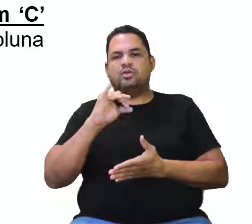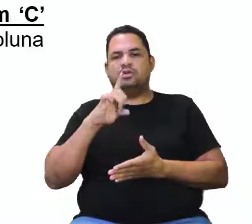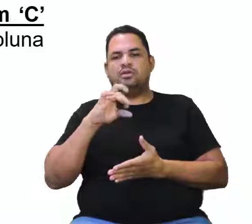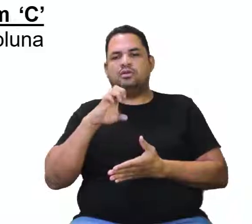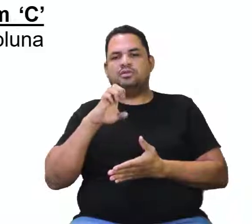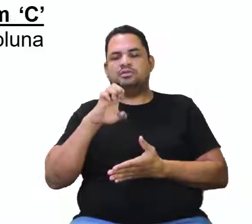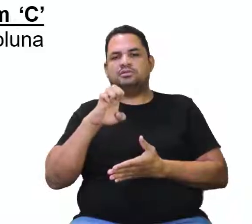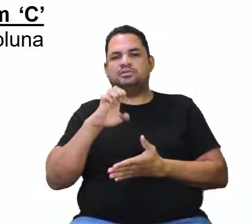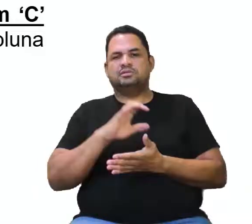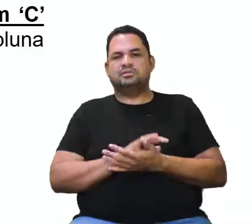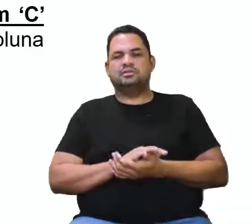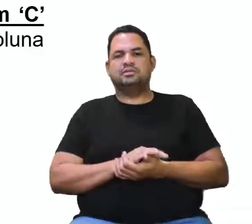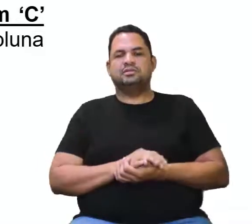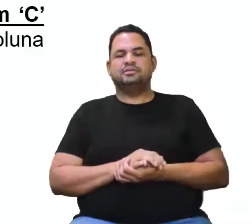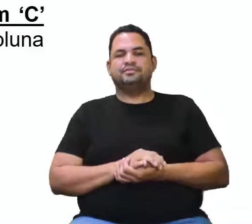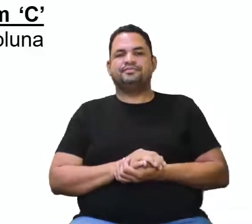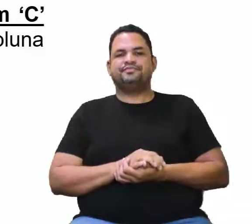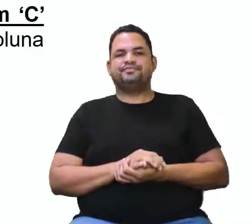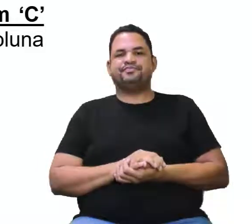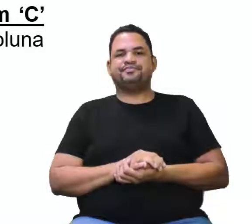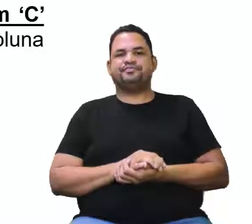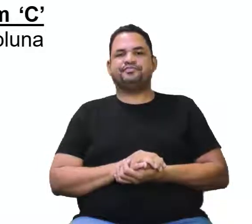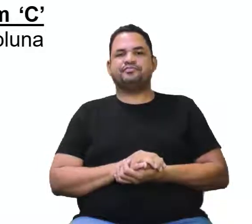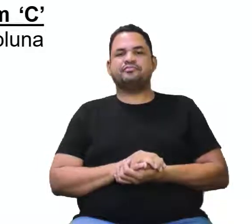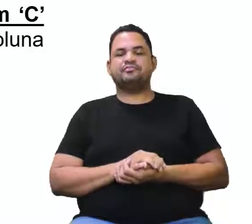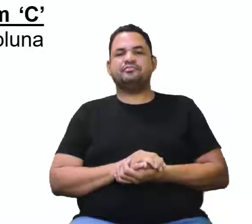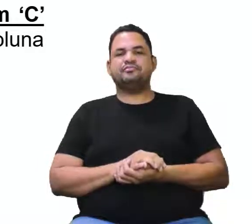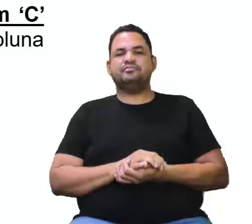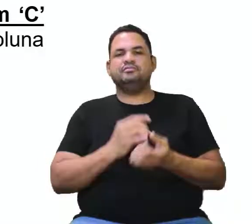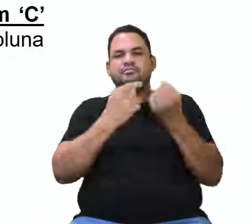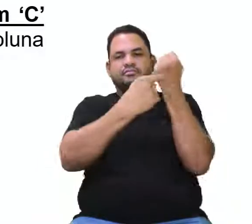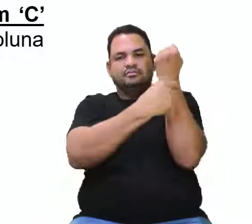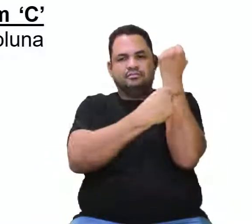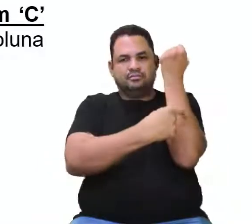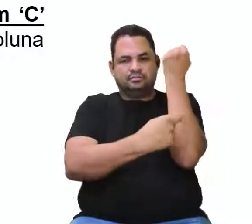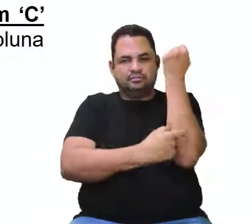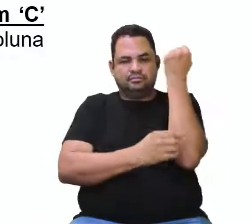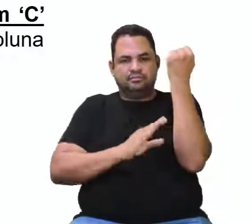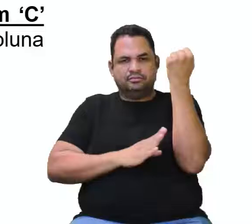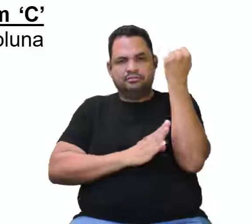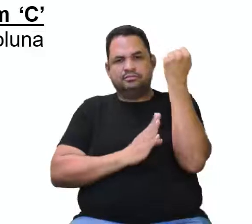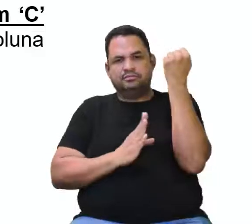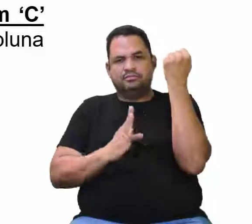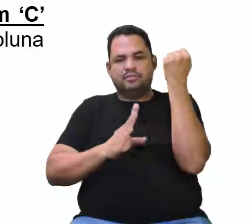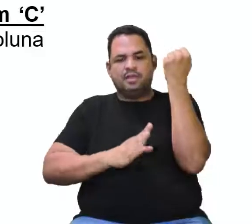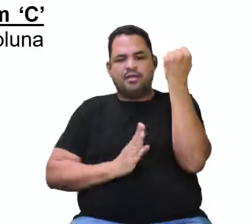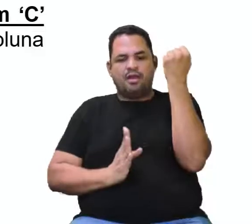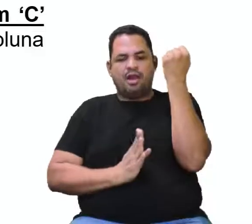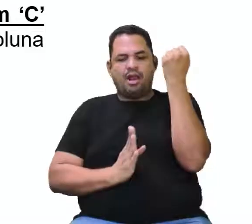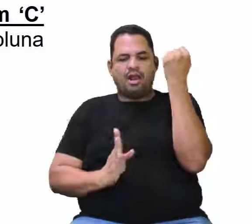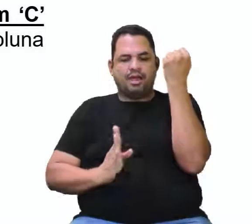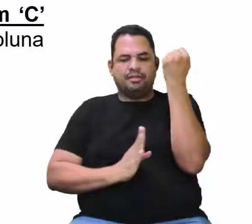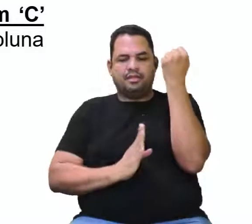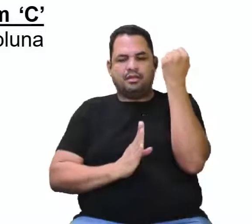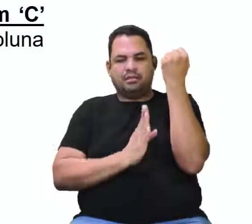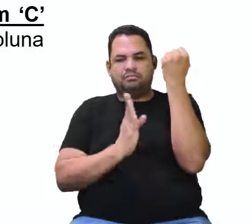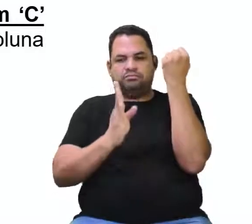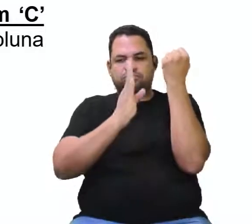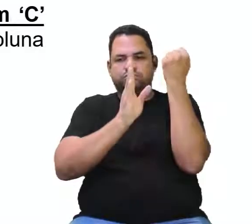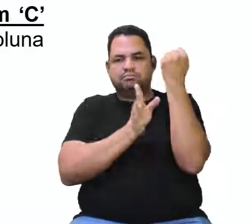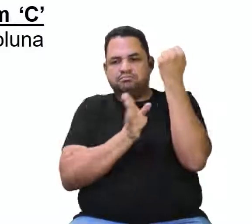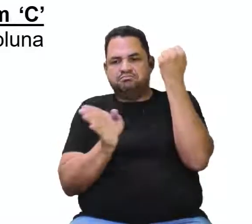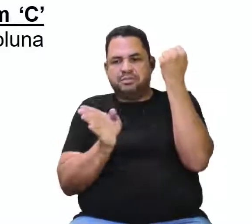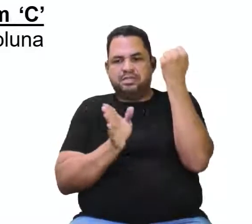escoliose, professora Iris? A escoliose, no caso, a coluna apresenta um desvio lateral, que pode ser percebido